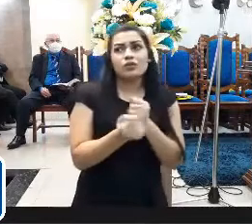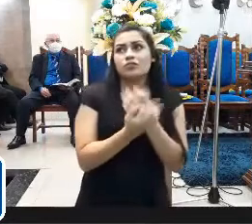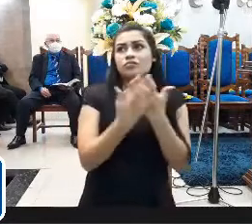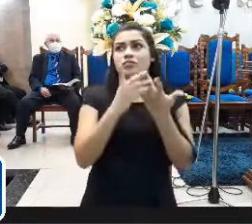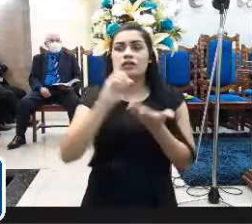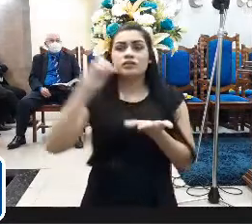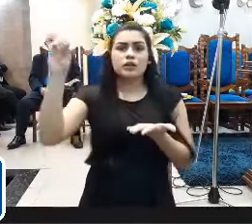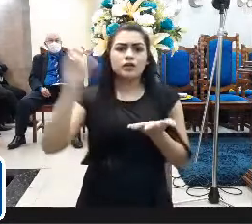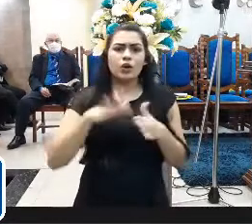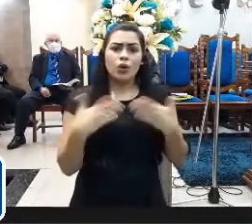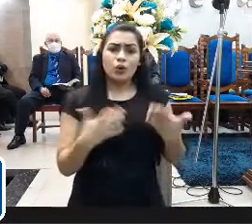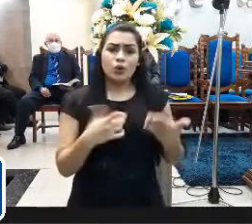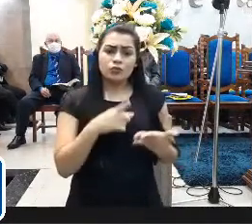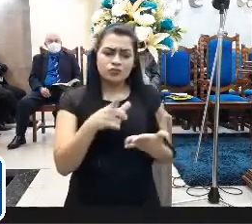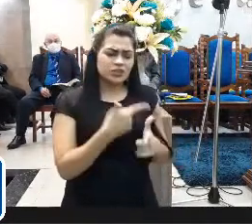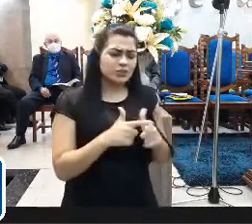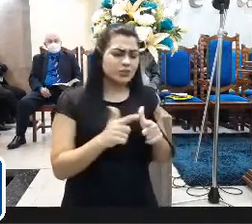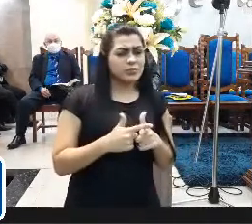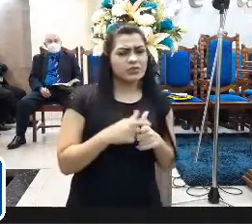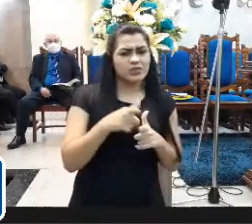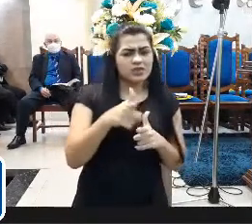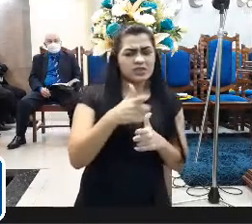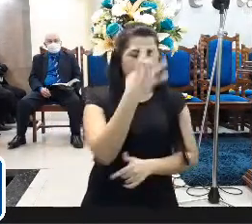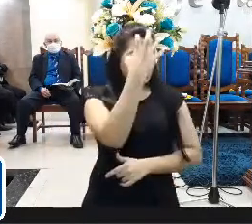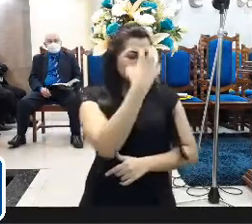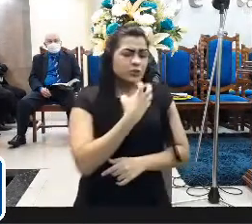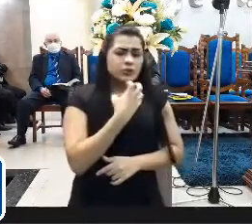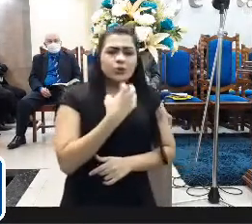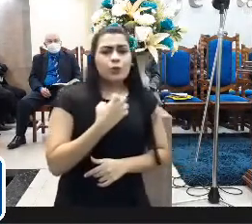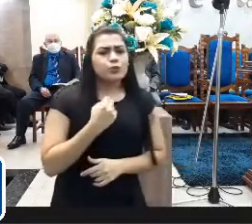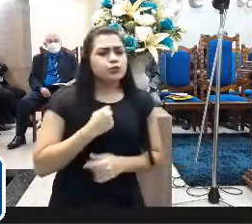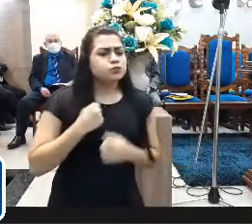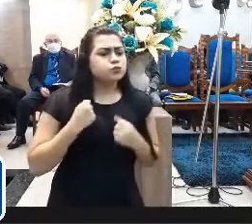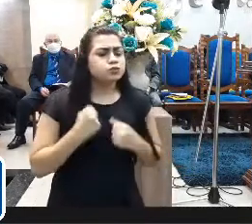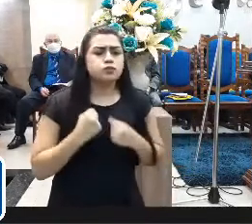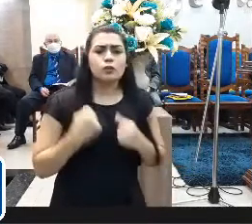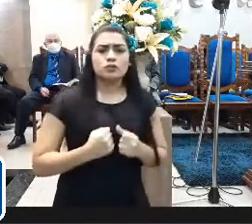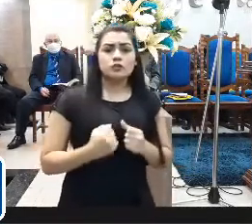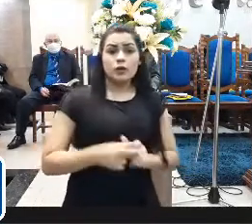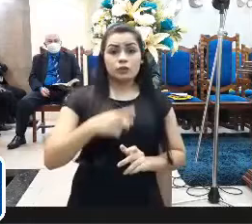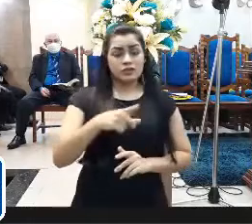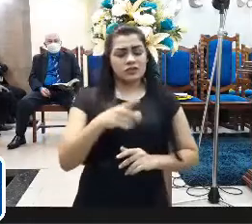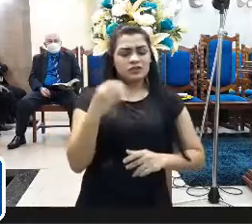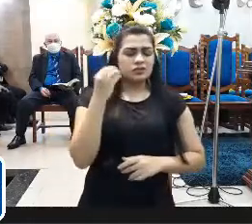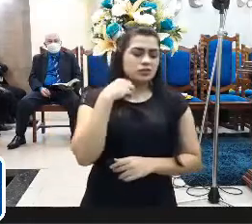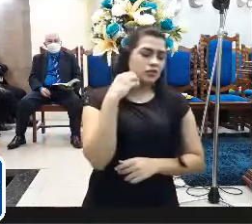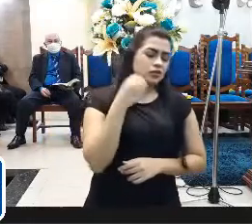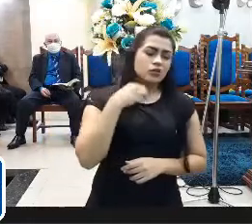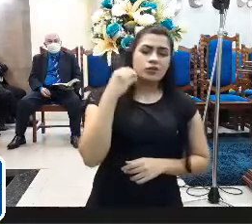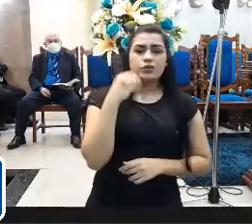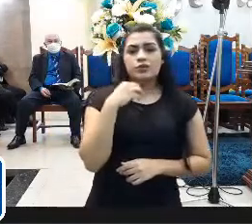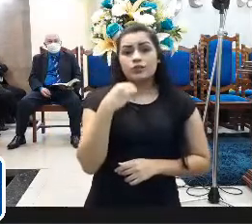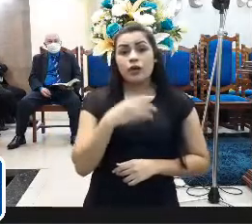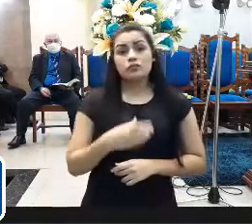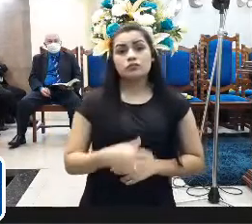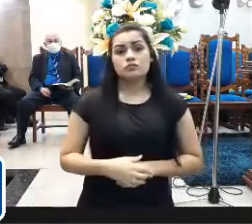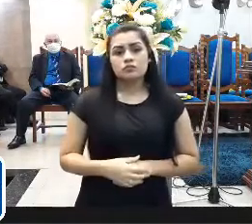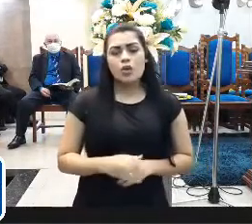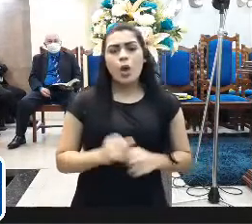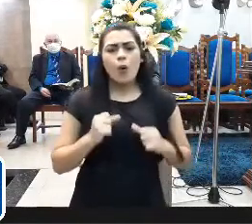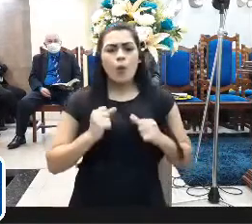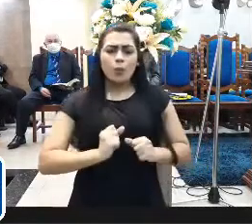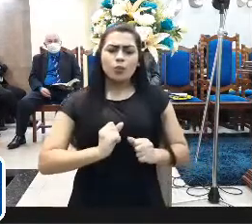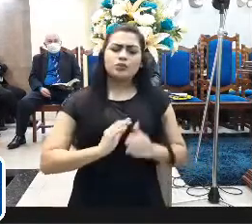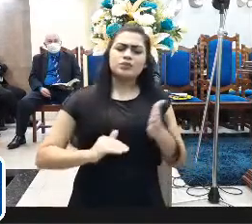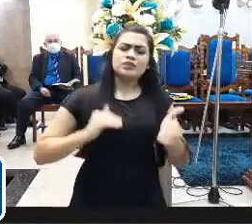ficar um crente amargurado, você vai ficar um crente revoltado, você vai ficar um crente frágil. Pode até perder a